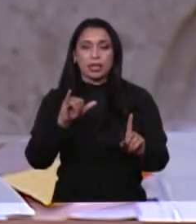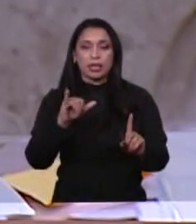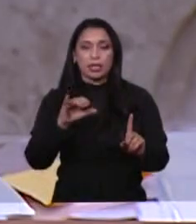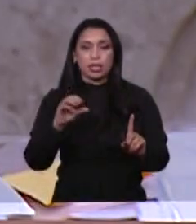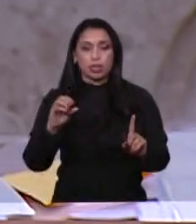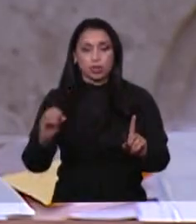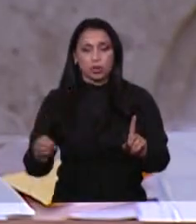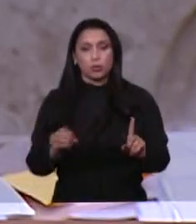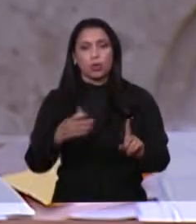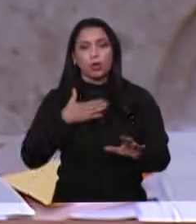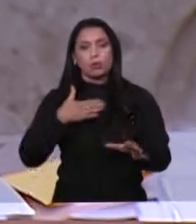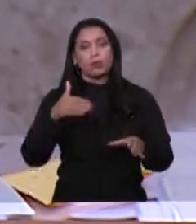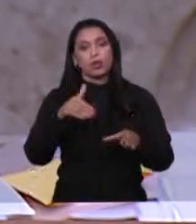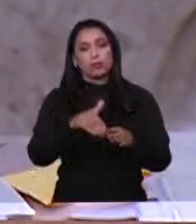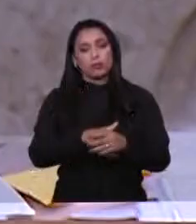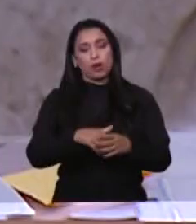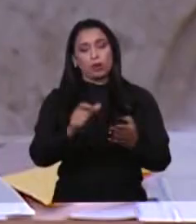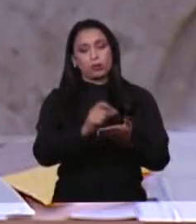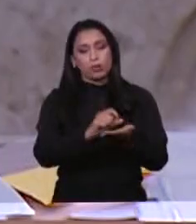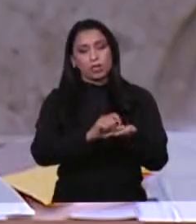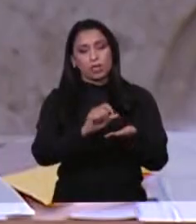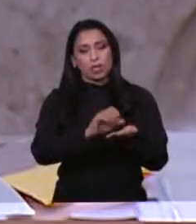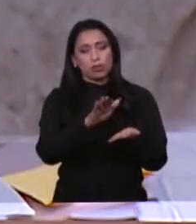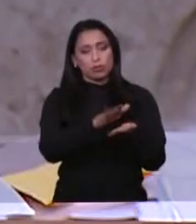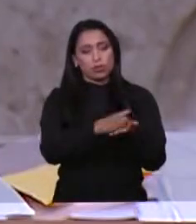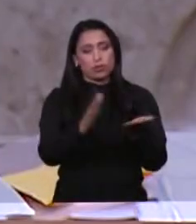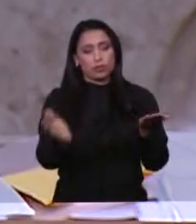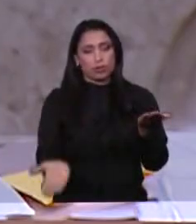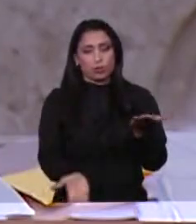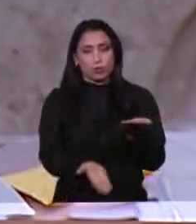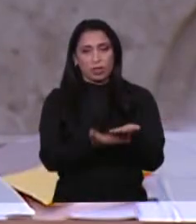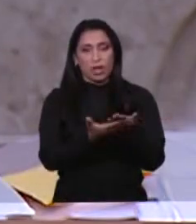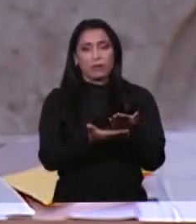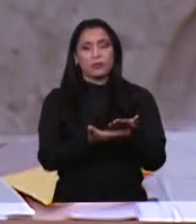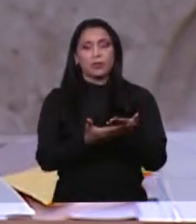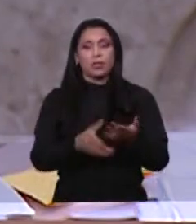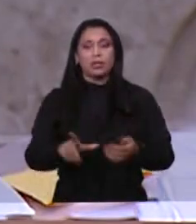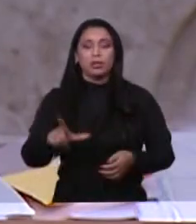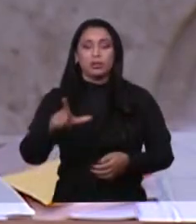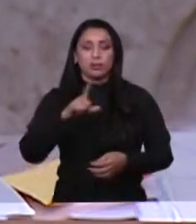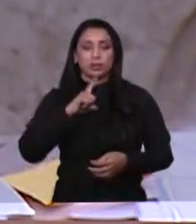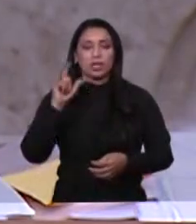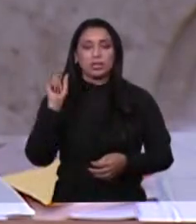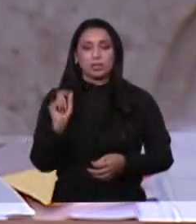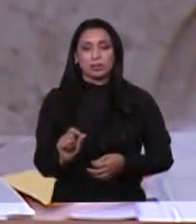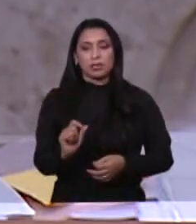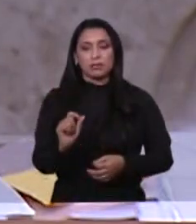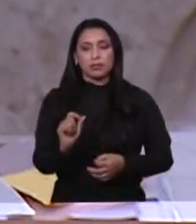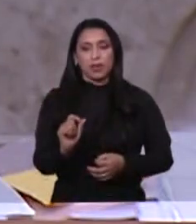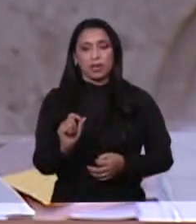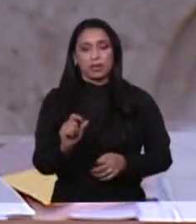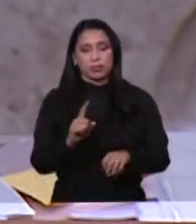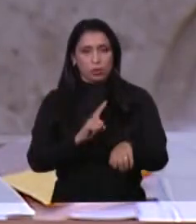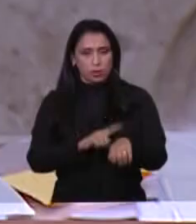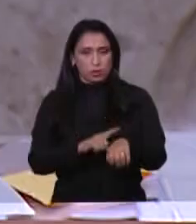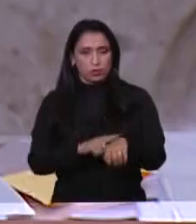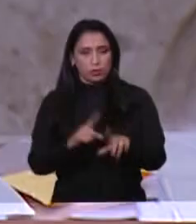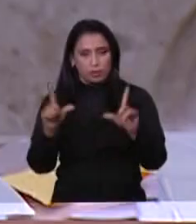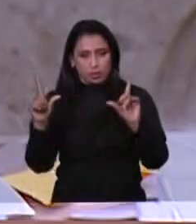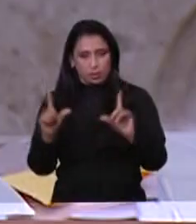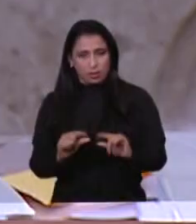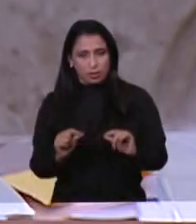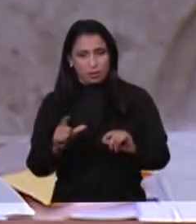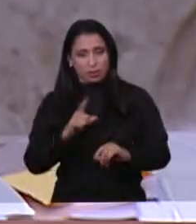eu trago um voto escrito que juntarei aos autos, mas em benefício do tempo e para que